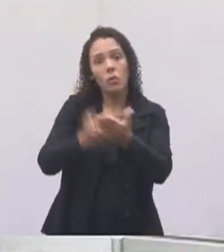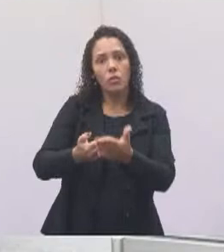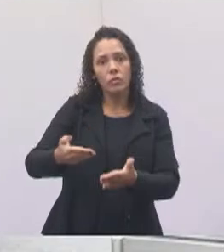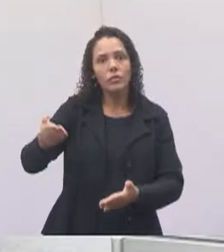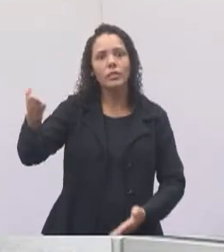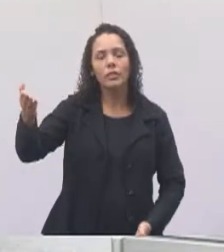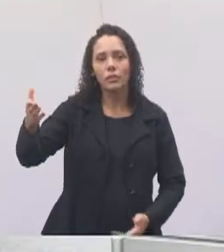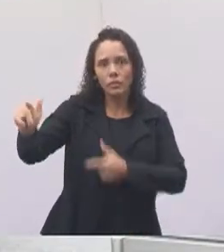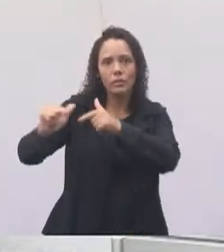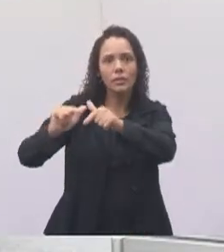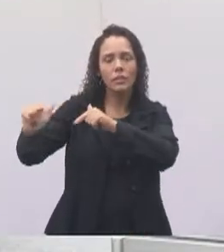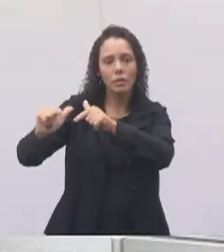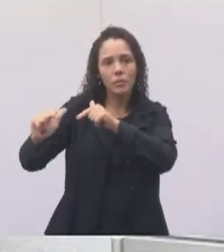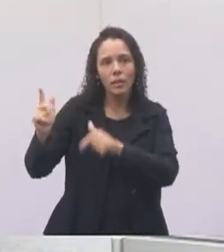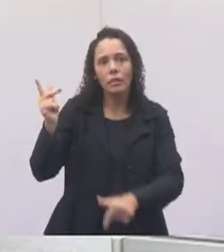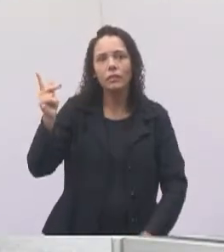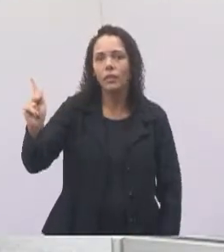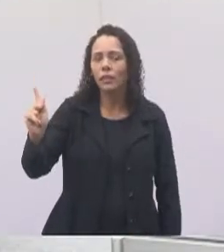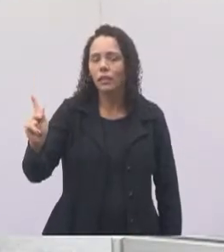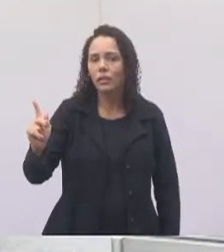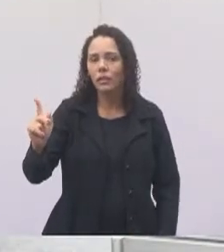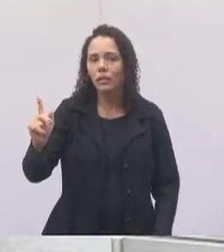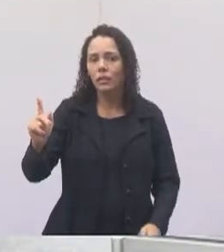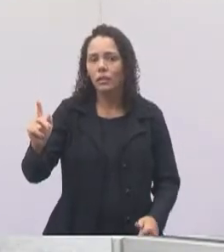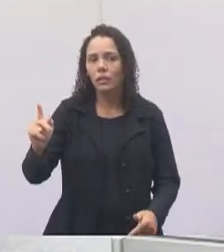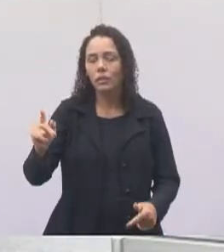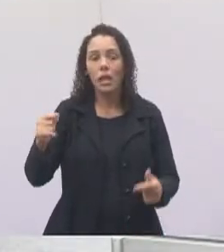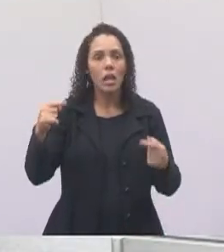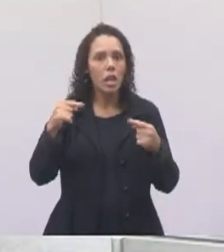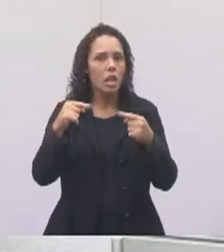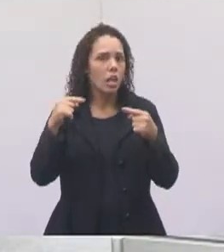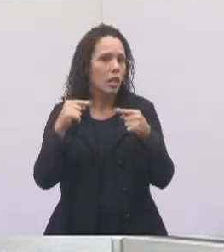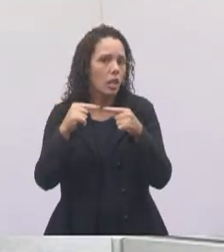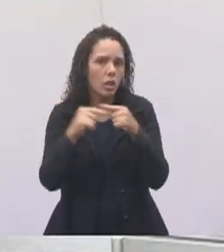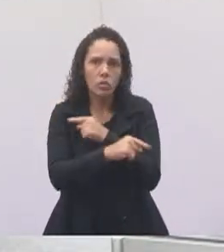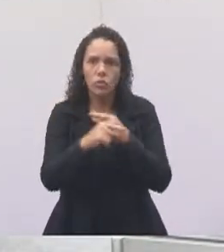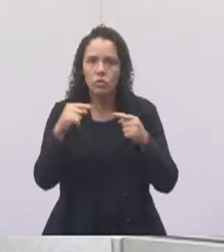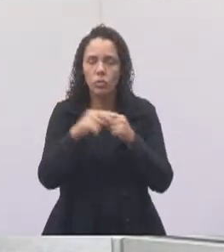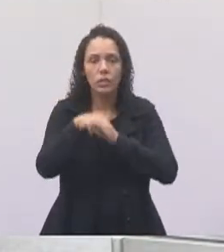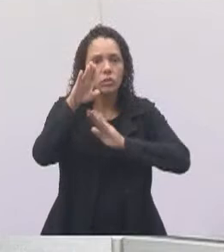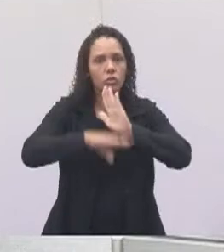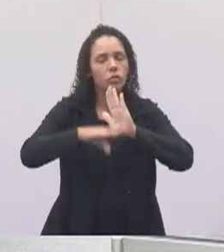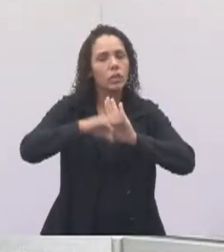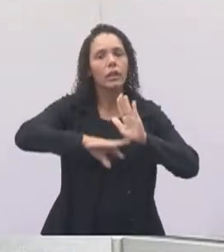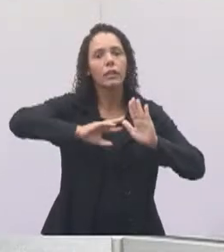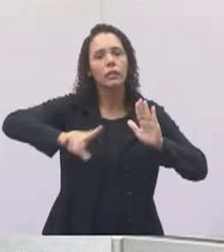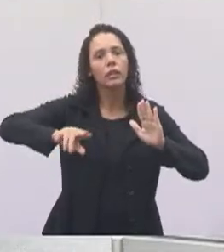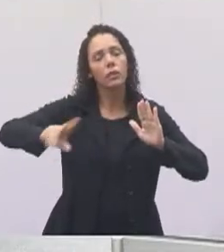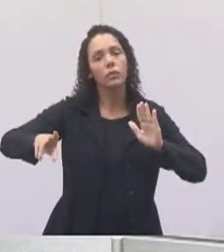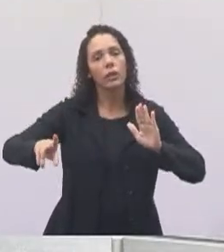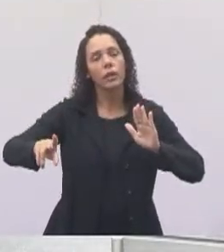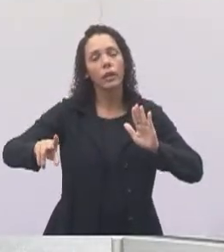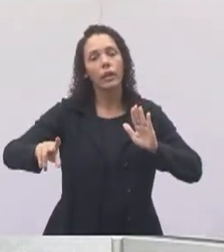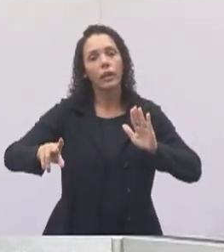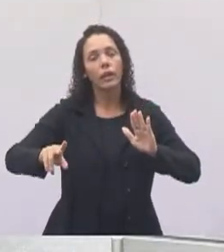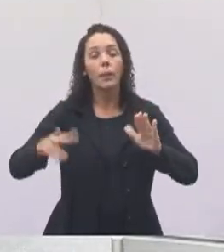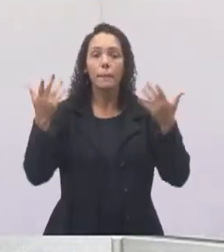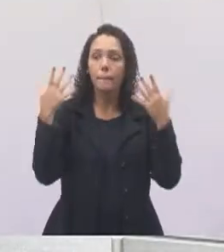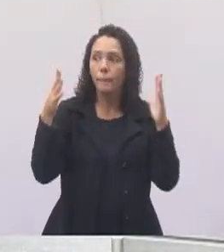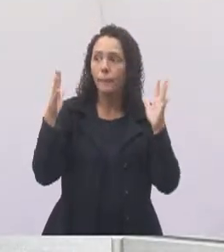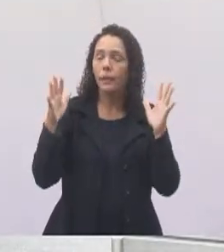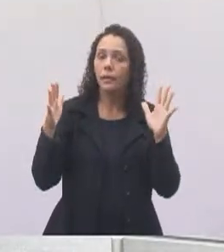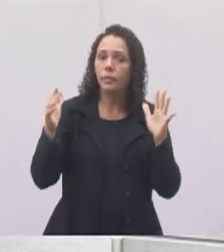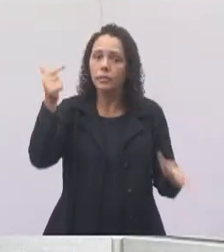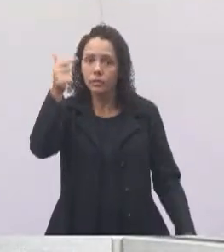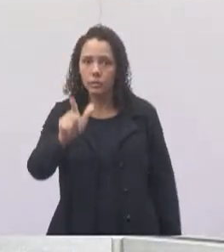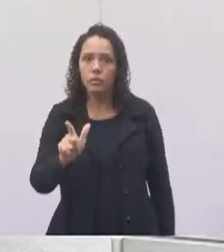Isaías. Eu não estou concordando de tirar um projeto e tirar os artigos da forma que foi tirada. E dou os parabéns de novo,